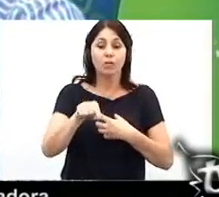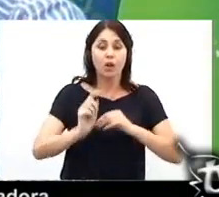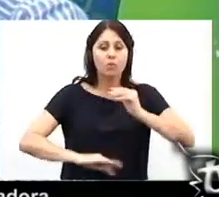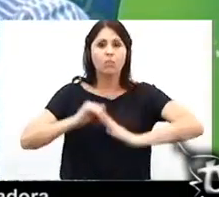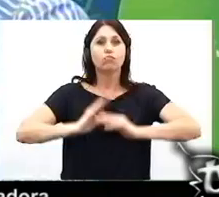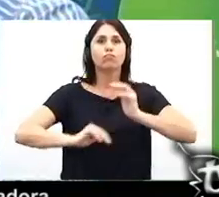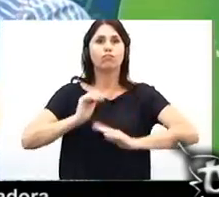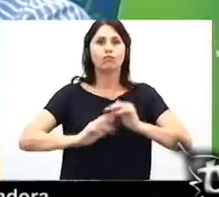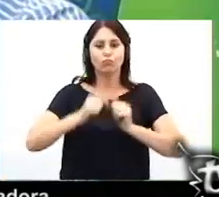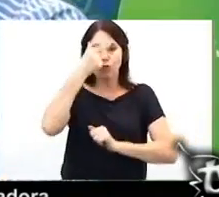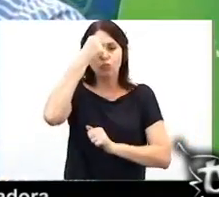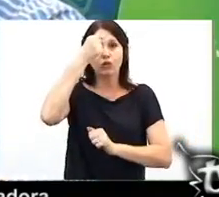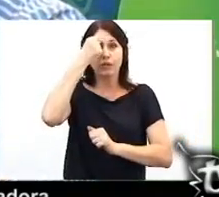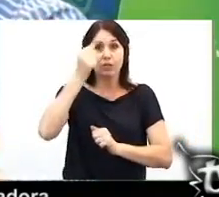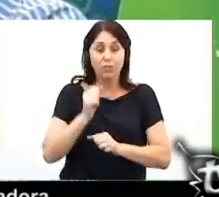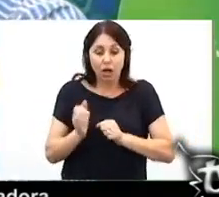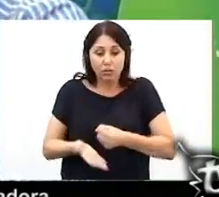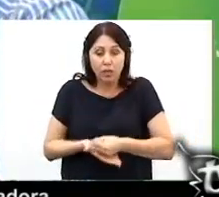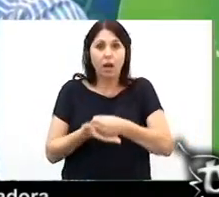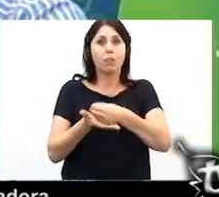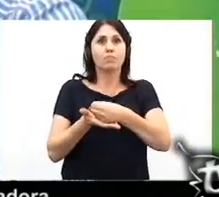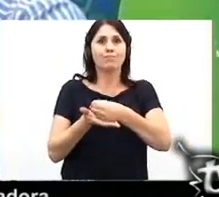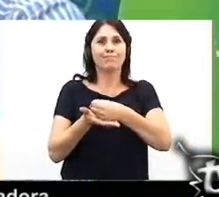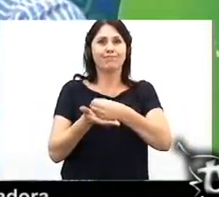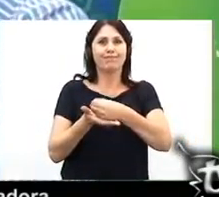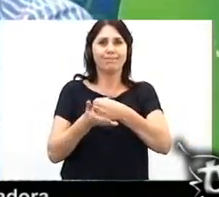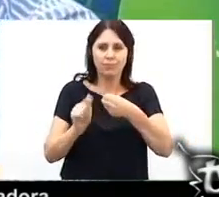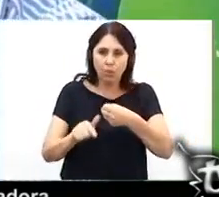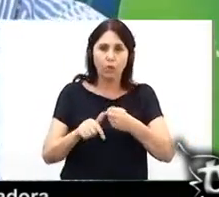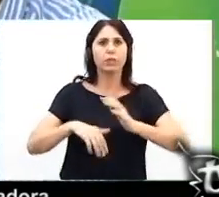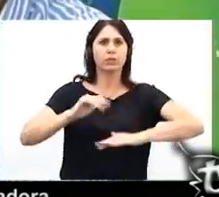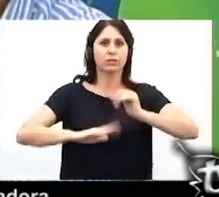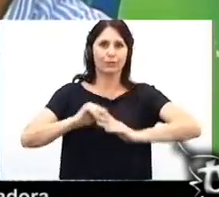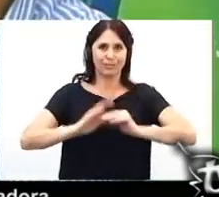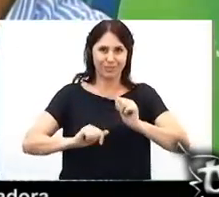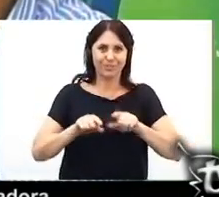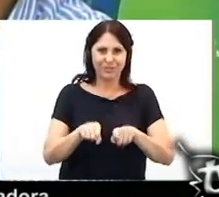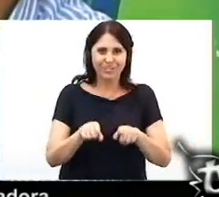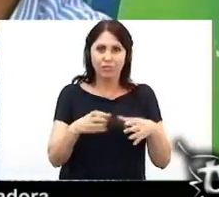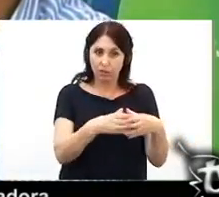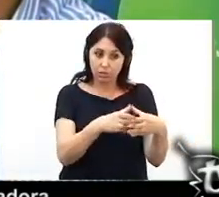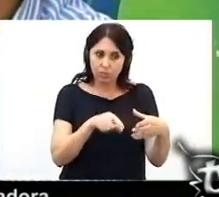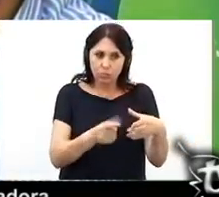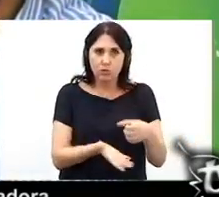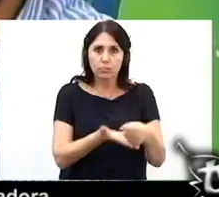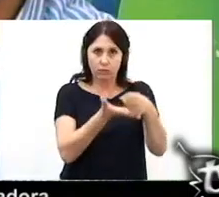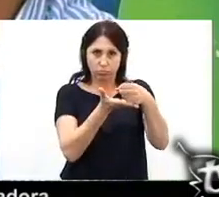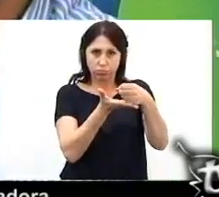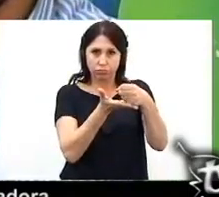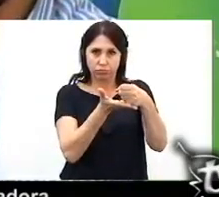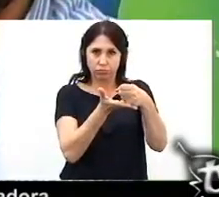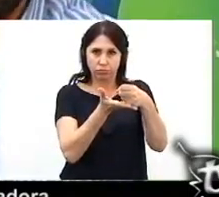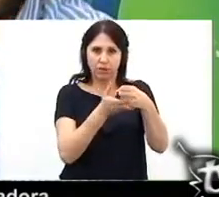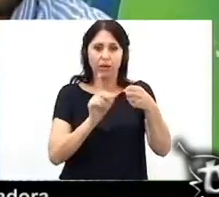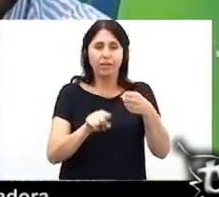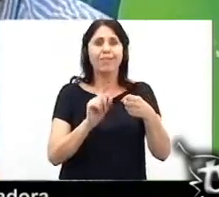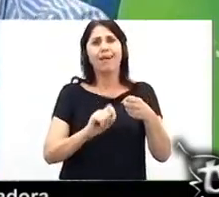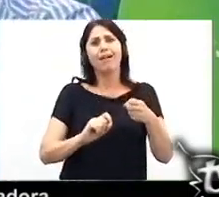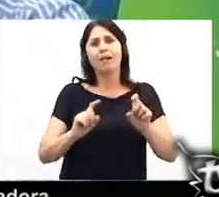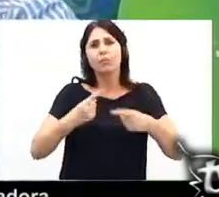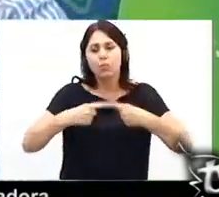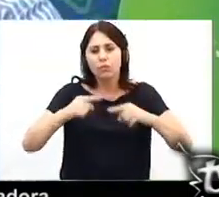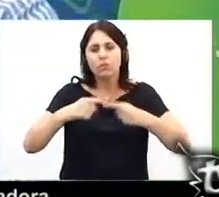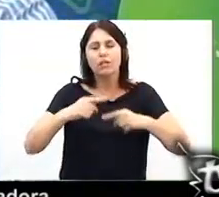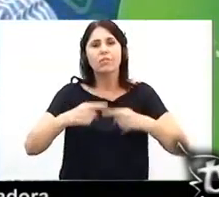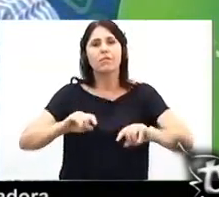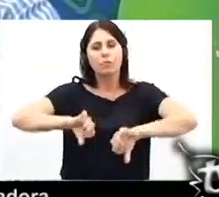muitas vezes assistencialista de transferência de conhecimentos, de experts que sabem o que fazer, o que é melhor para